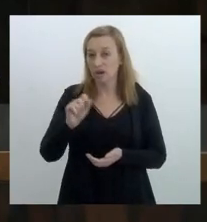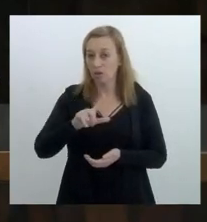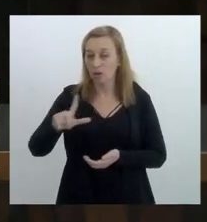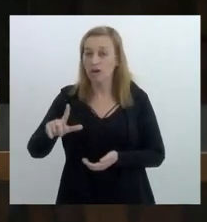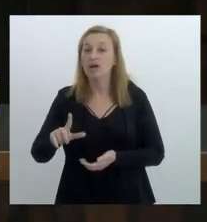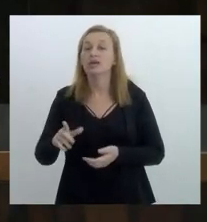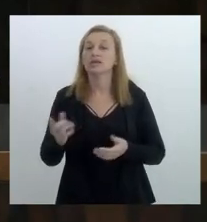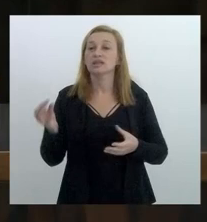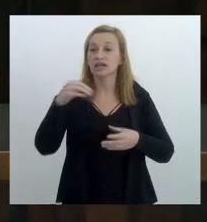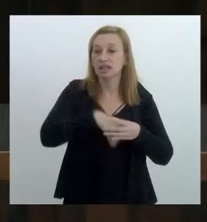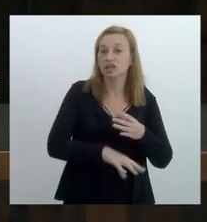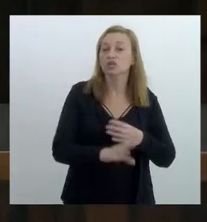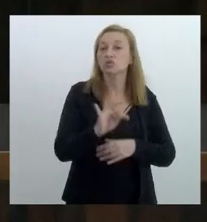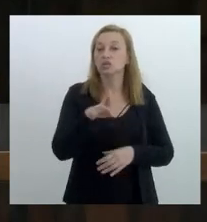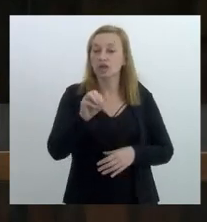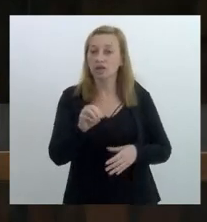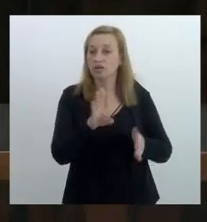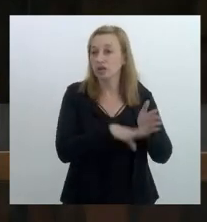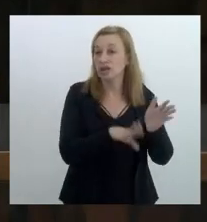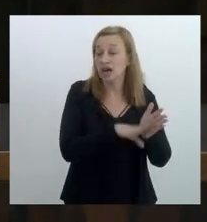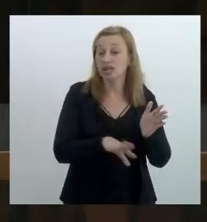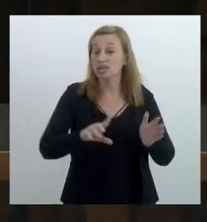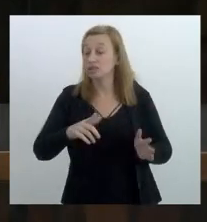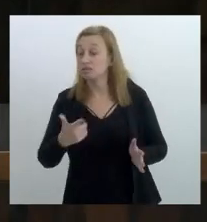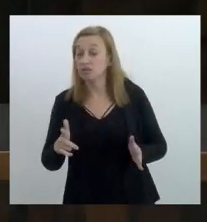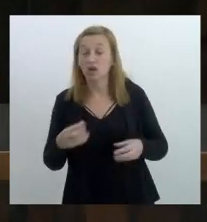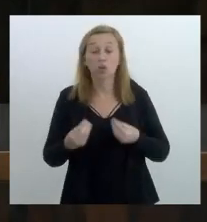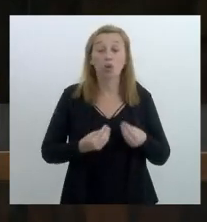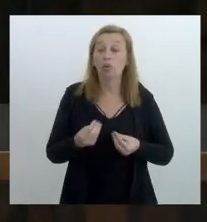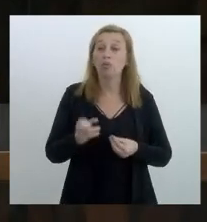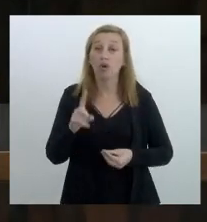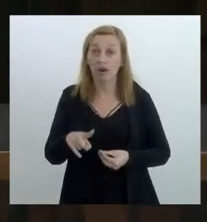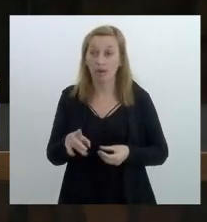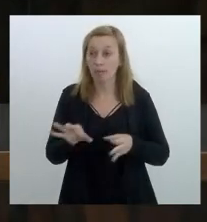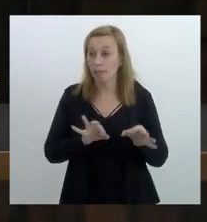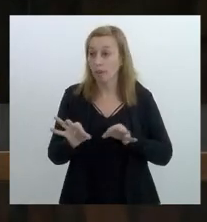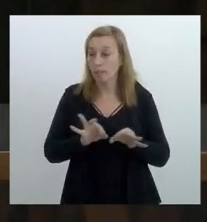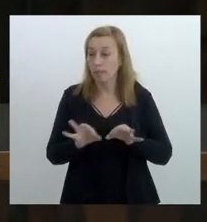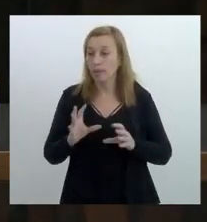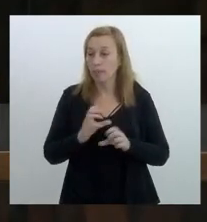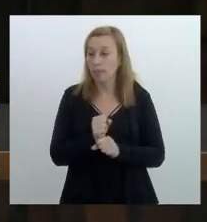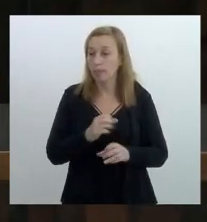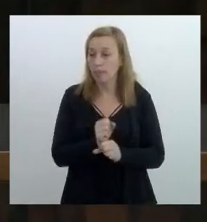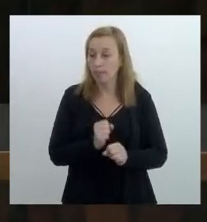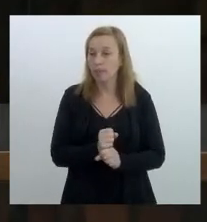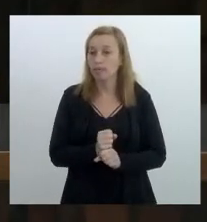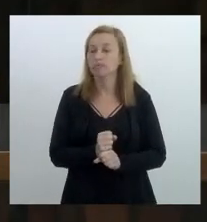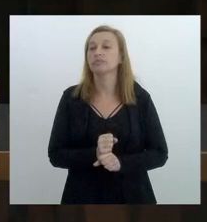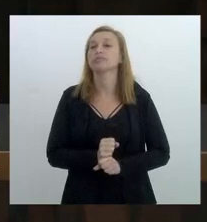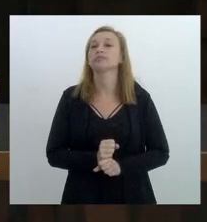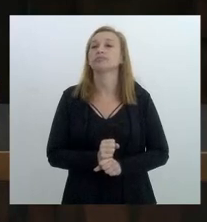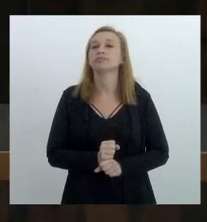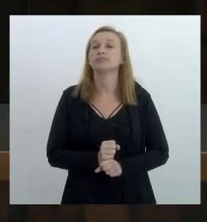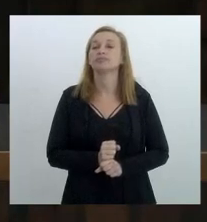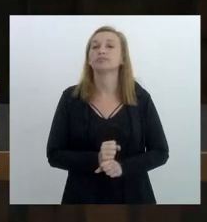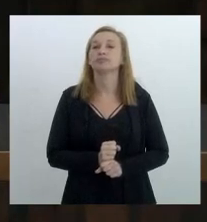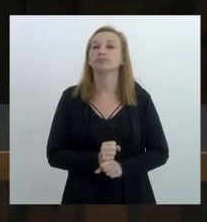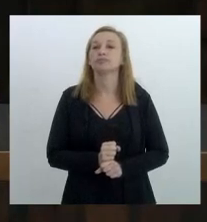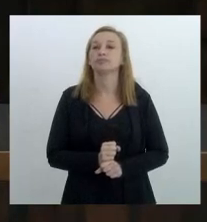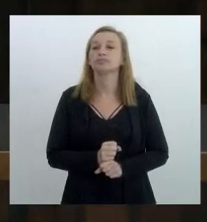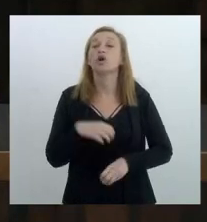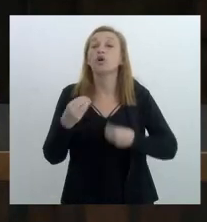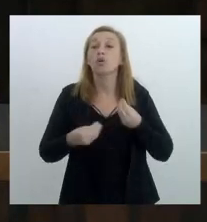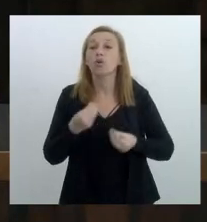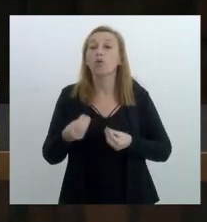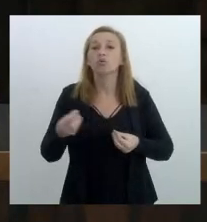do teto de gastos, se não está, enfim. Como é que isso é contabilizado? Como o